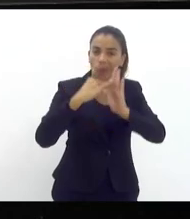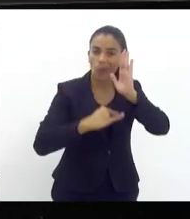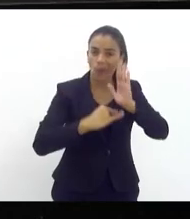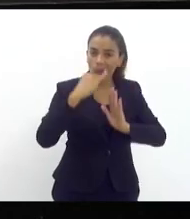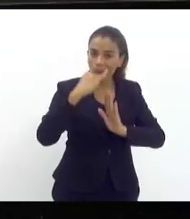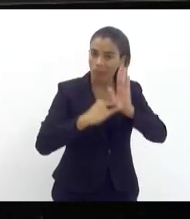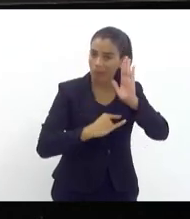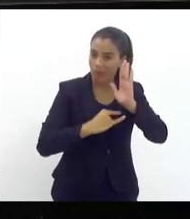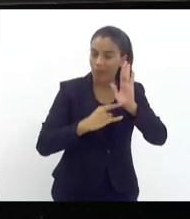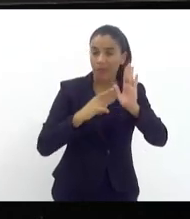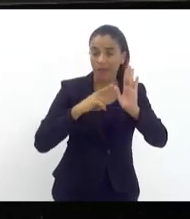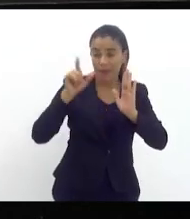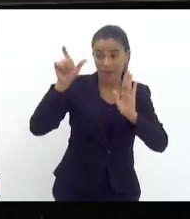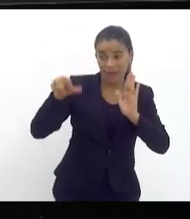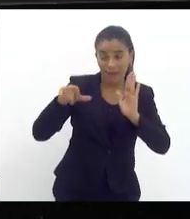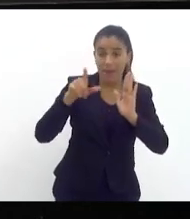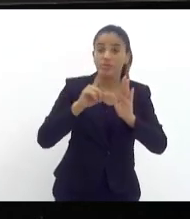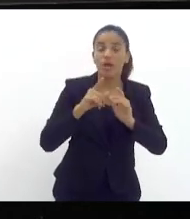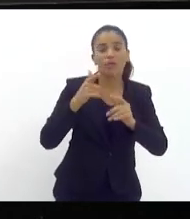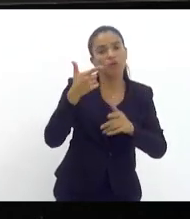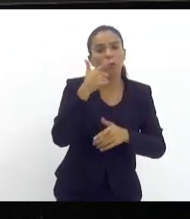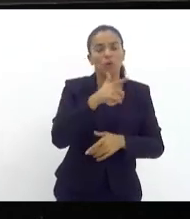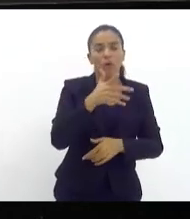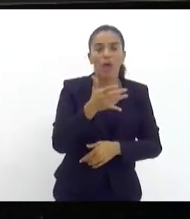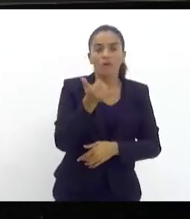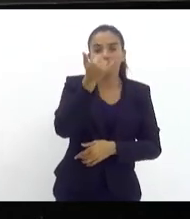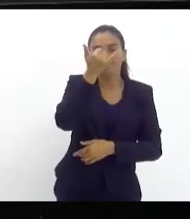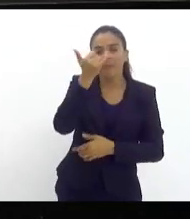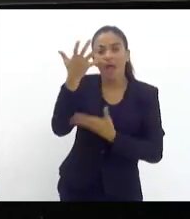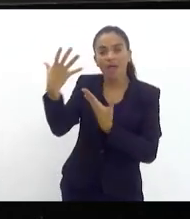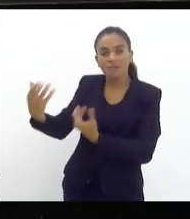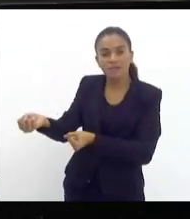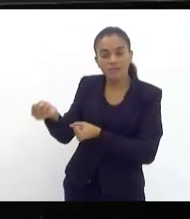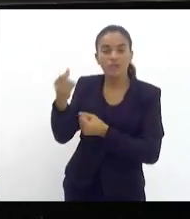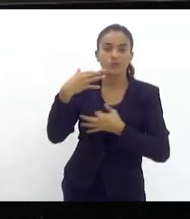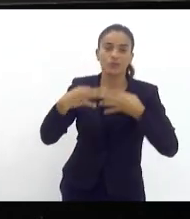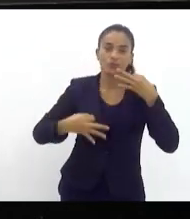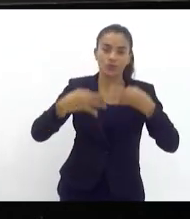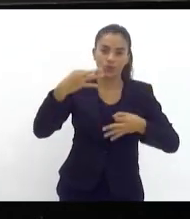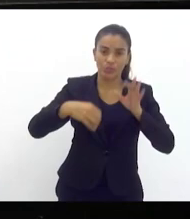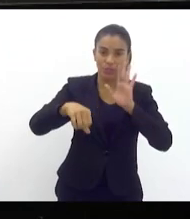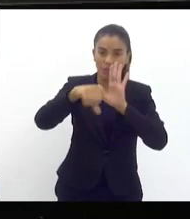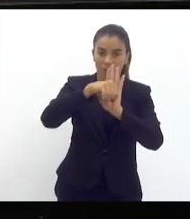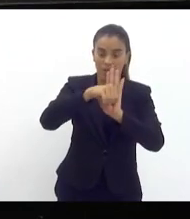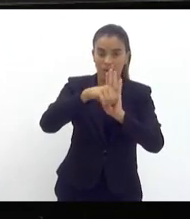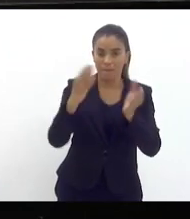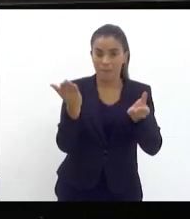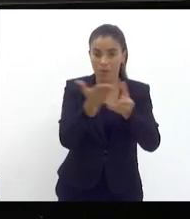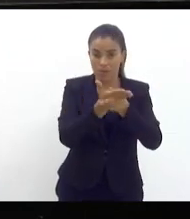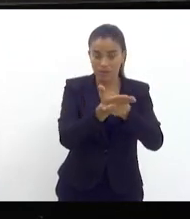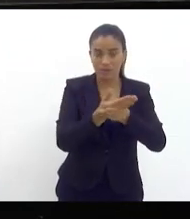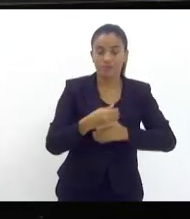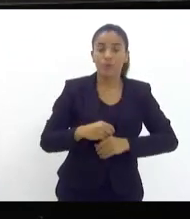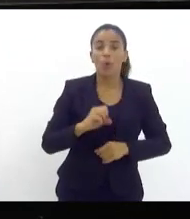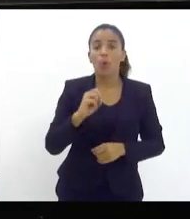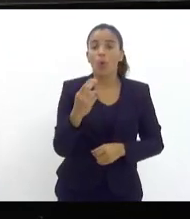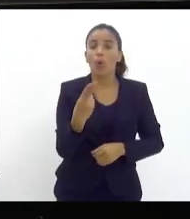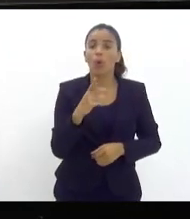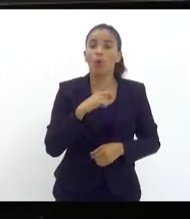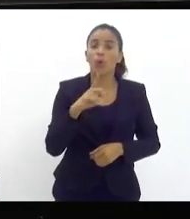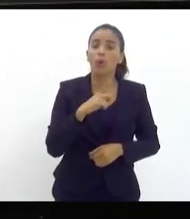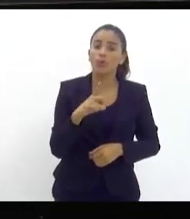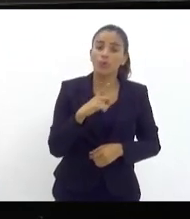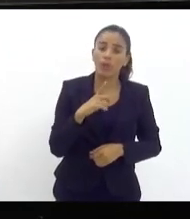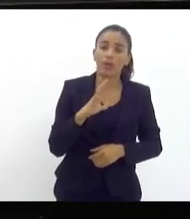teu requerente sido absolvido em processo criminal se for o caso ou ter